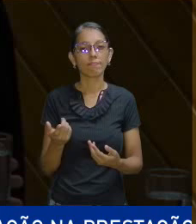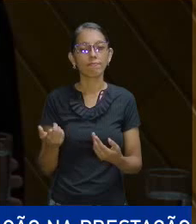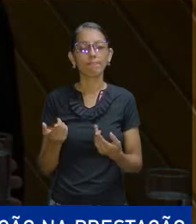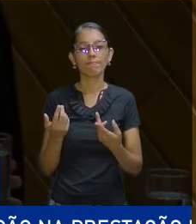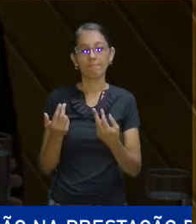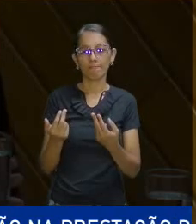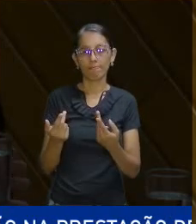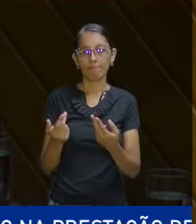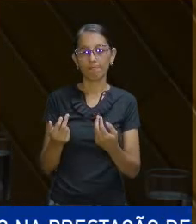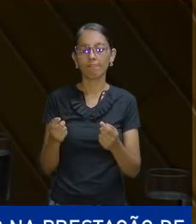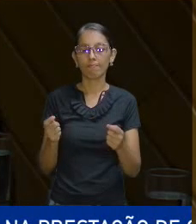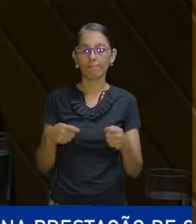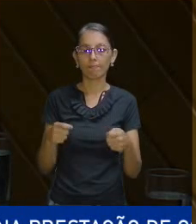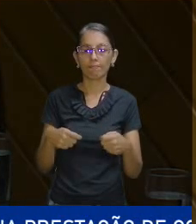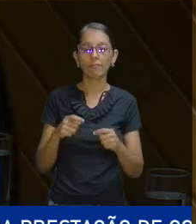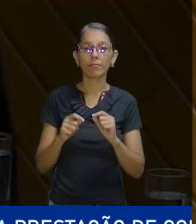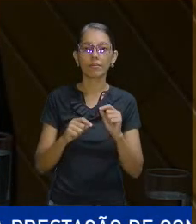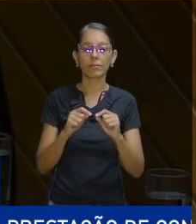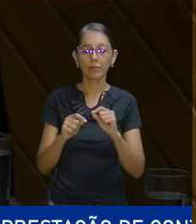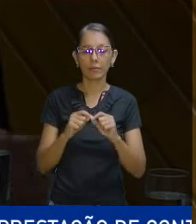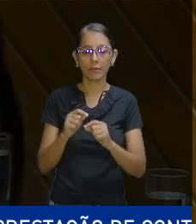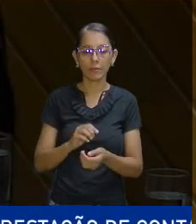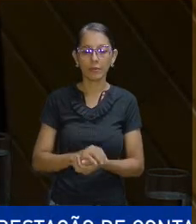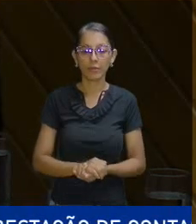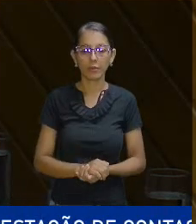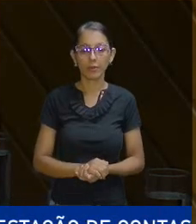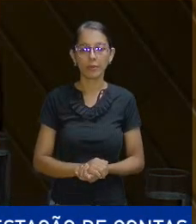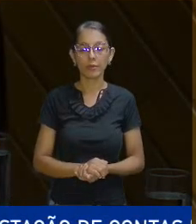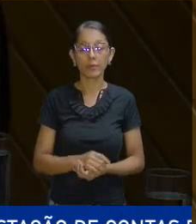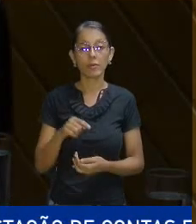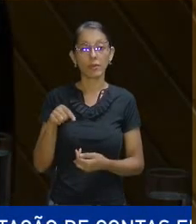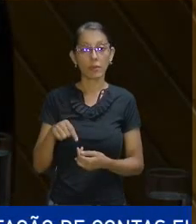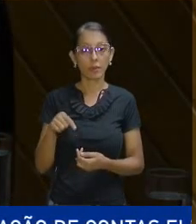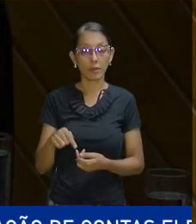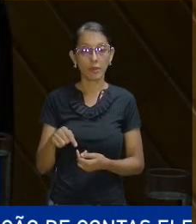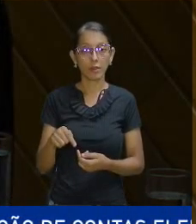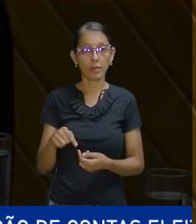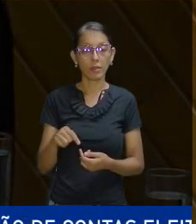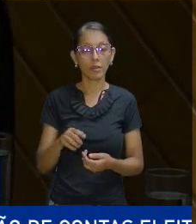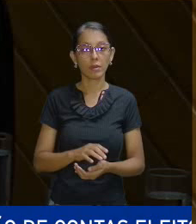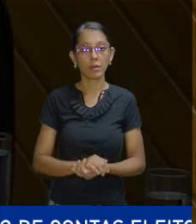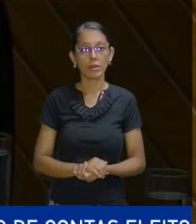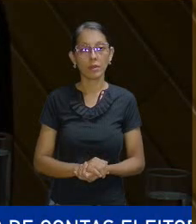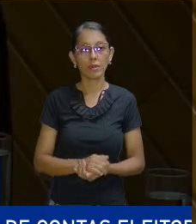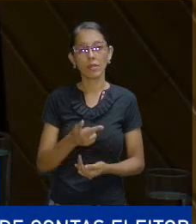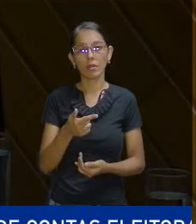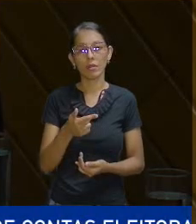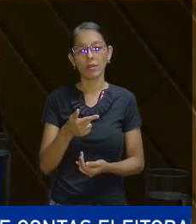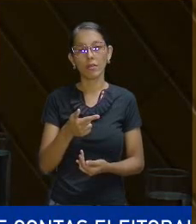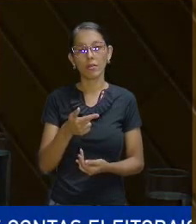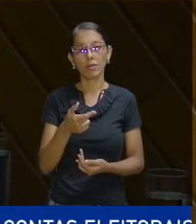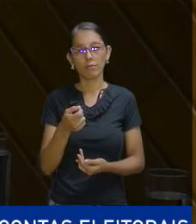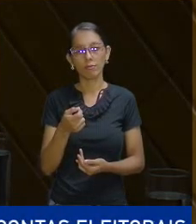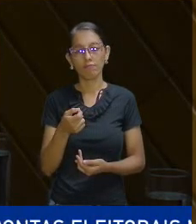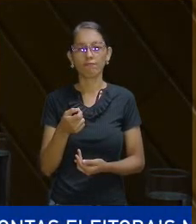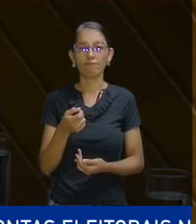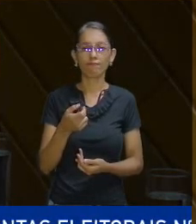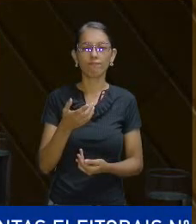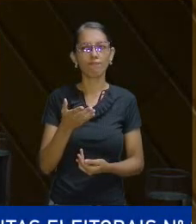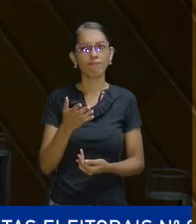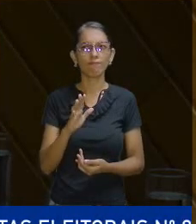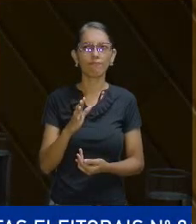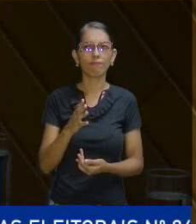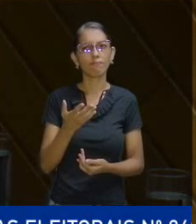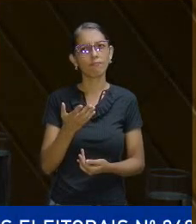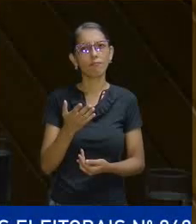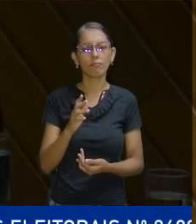semelhante, mas em percentuais menores. Nós tivemos a fixação, neste caso, tá, de 20, salvo engano,